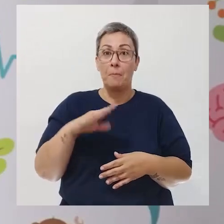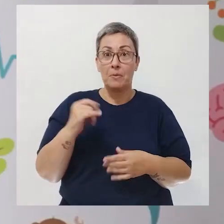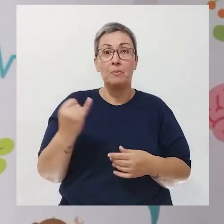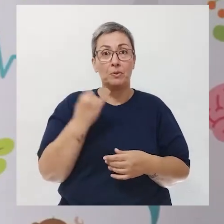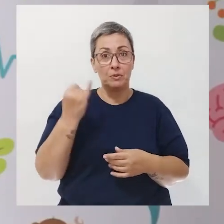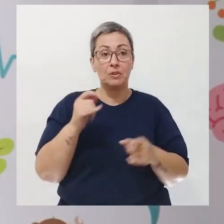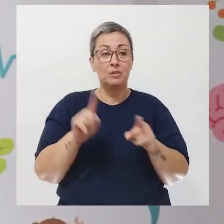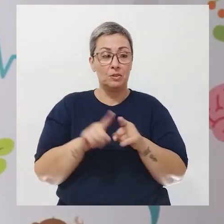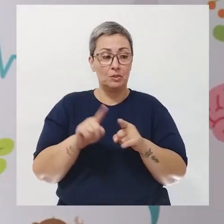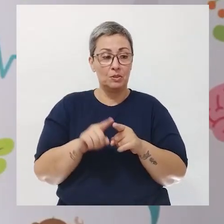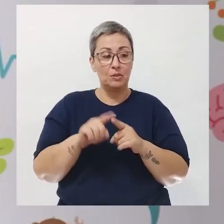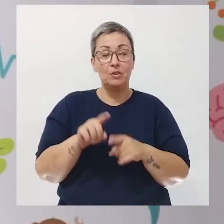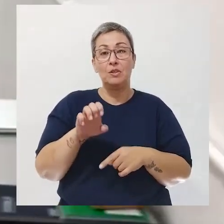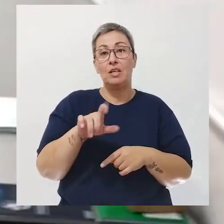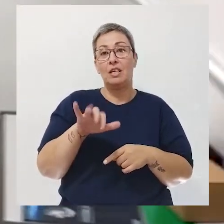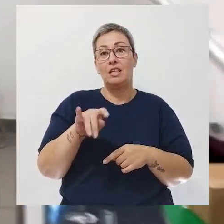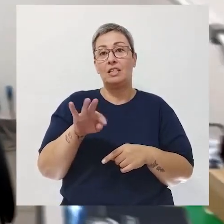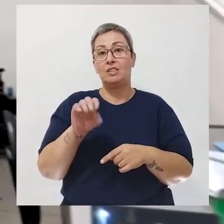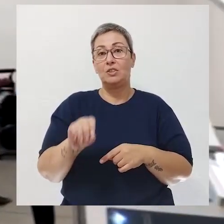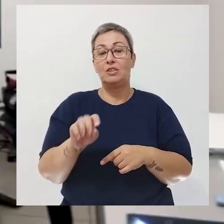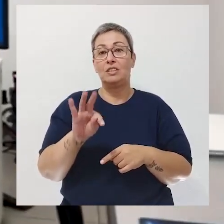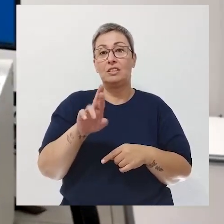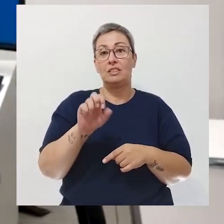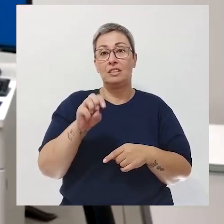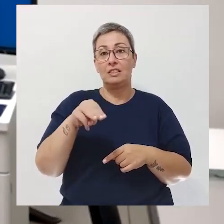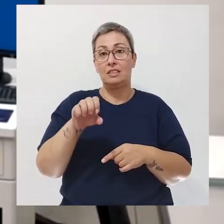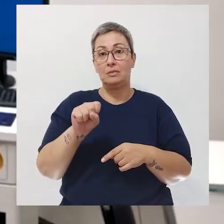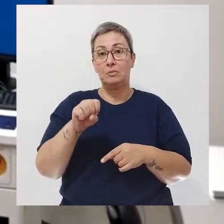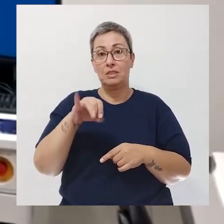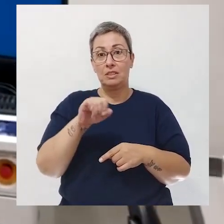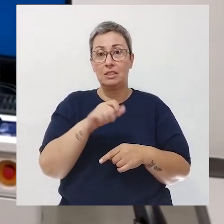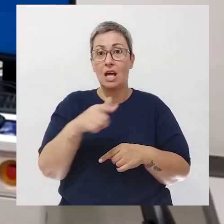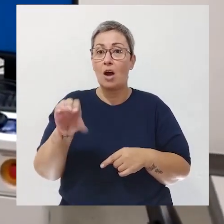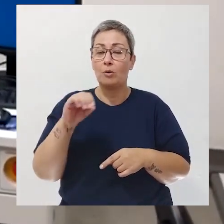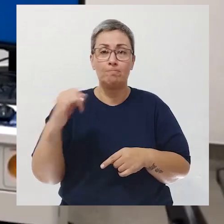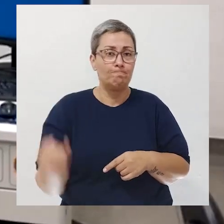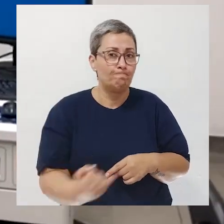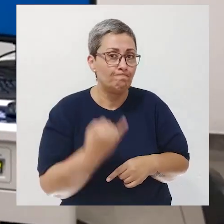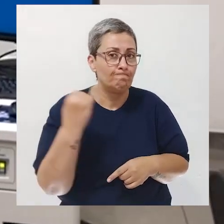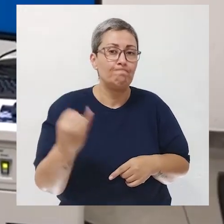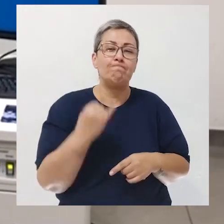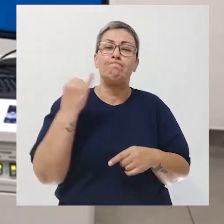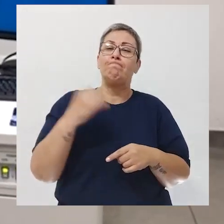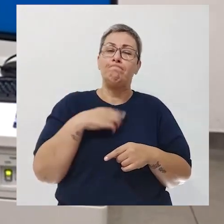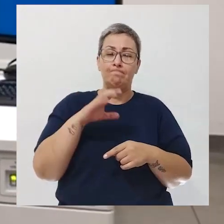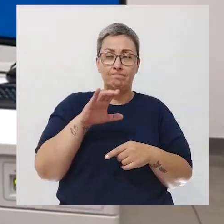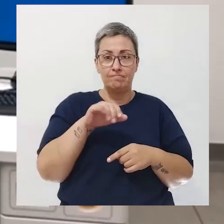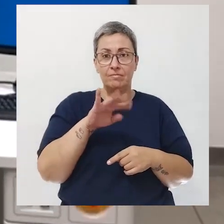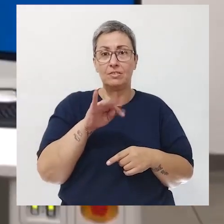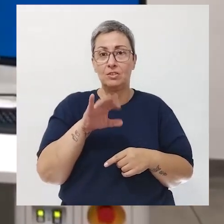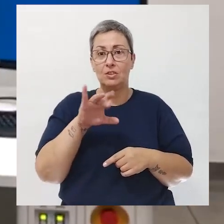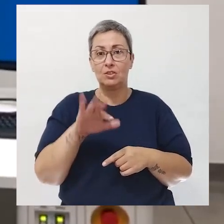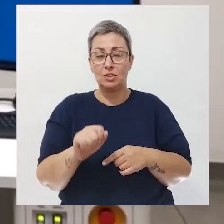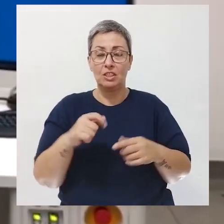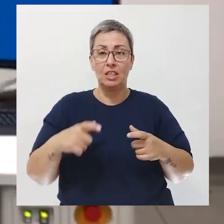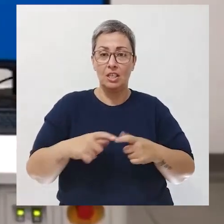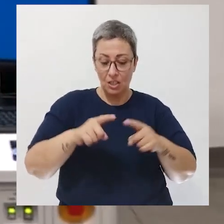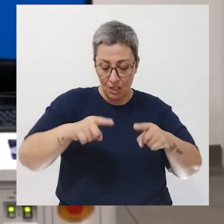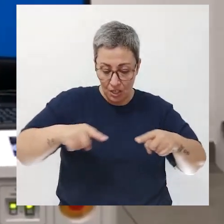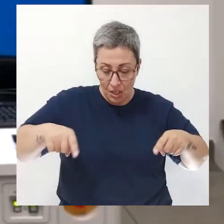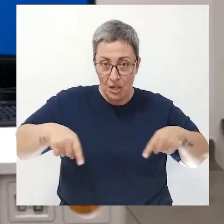não menos importante, o microscópio eletrônico de transmissão, essencial à citologia, o estudo das